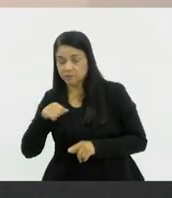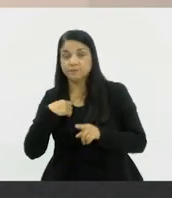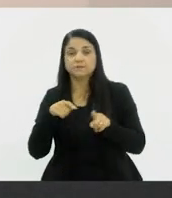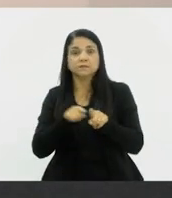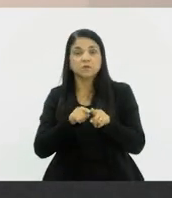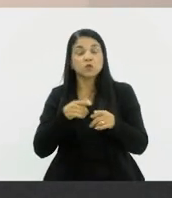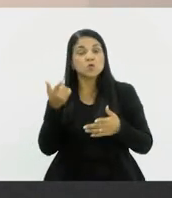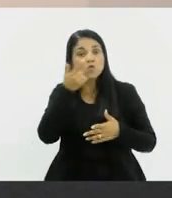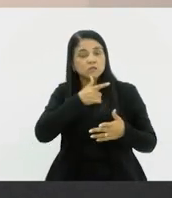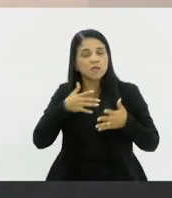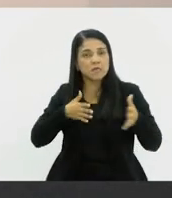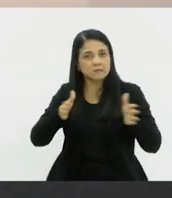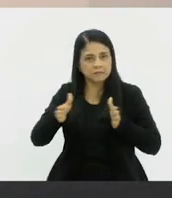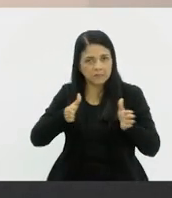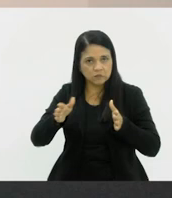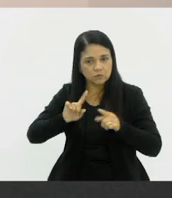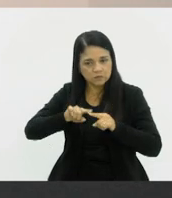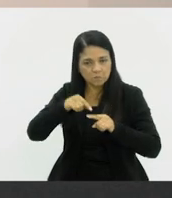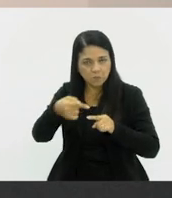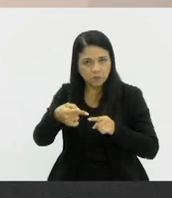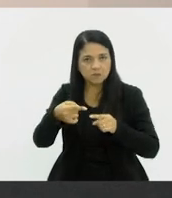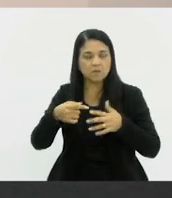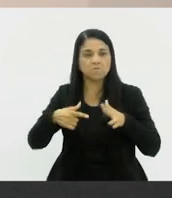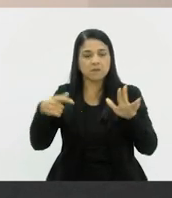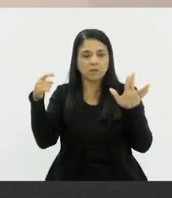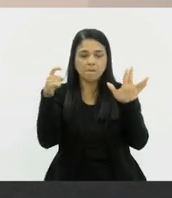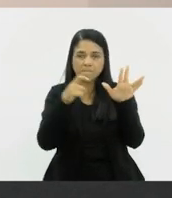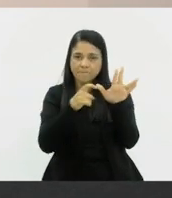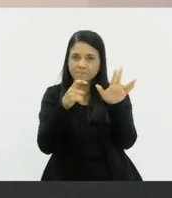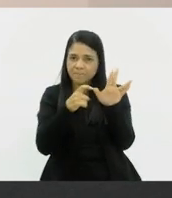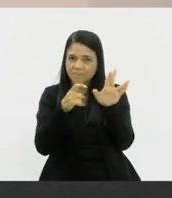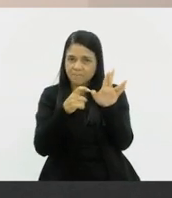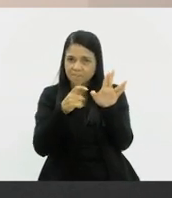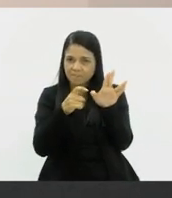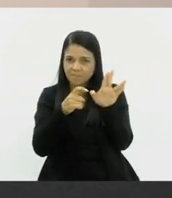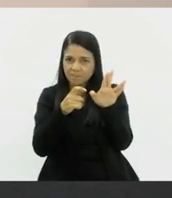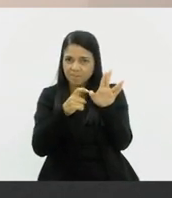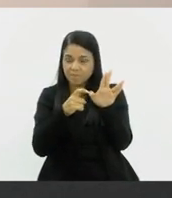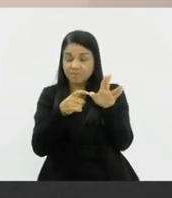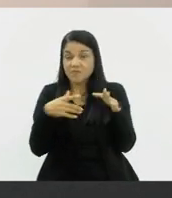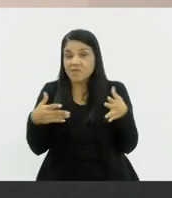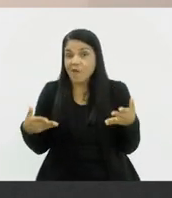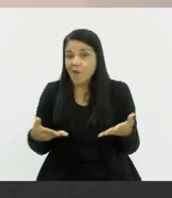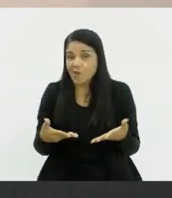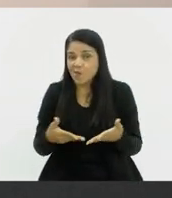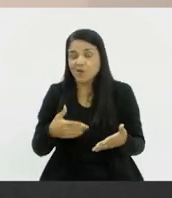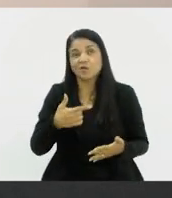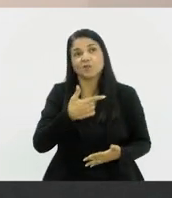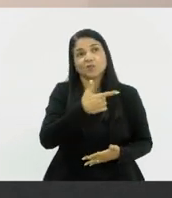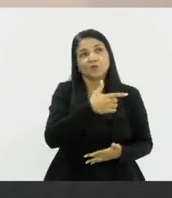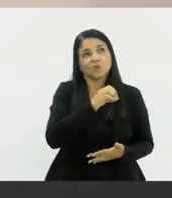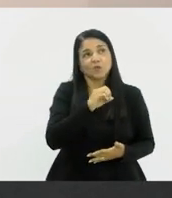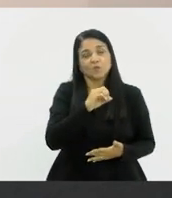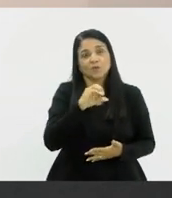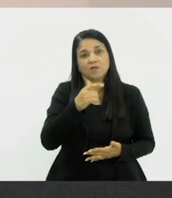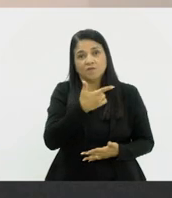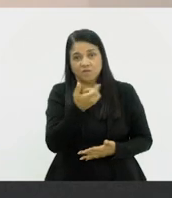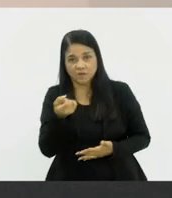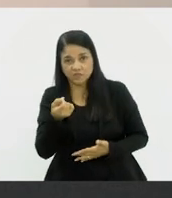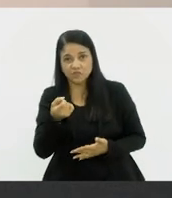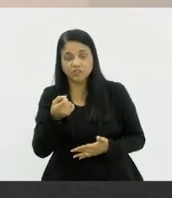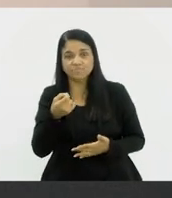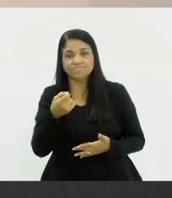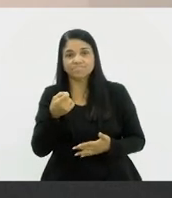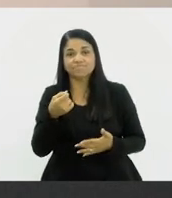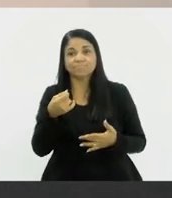maconha medicinal né e e agora de 2020 para cá a gente sofre